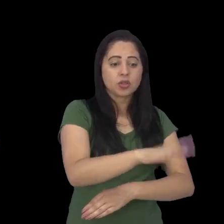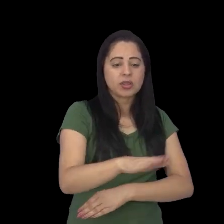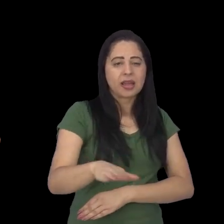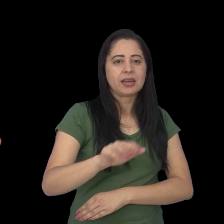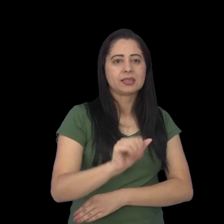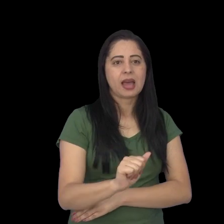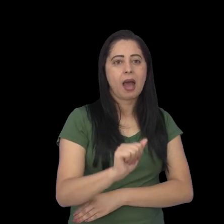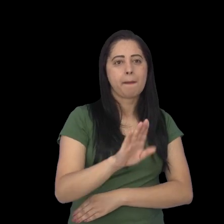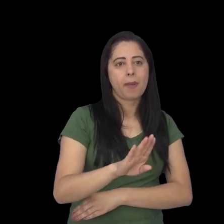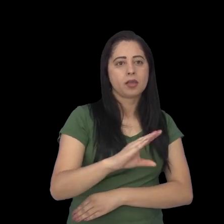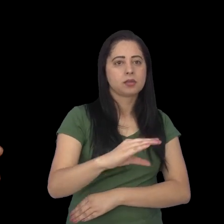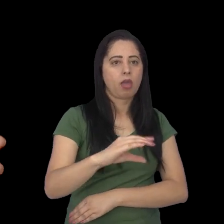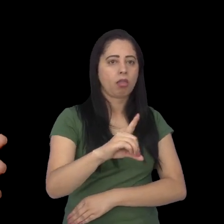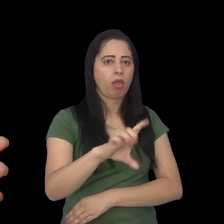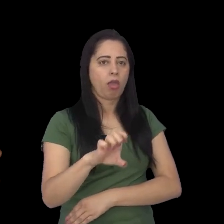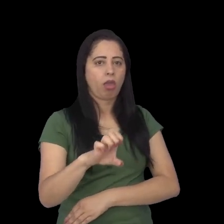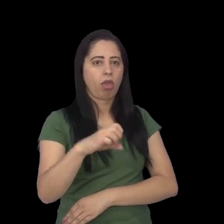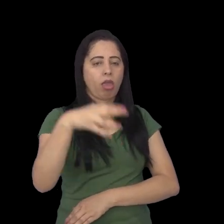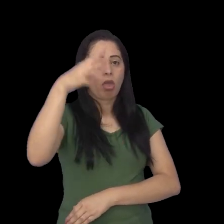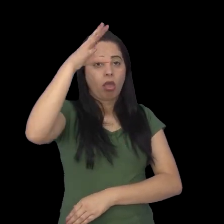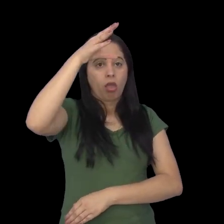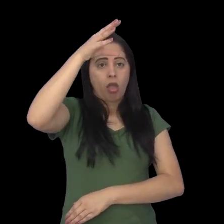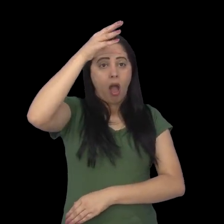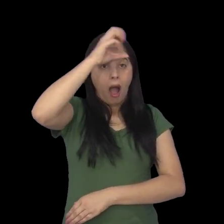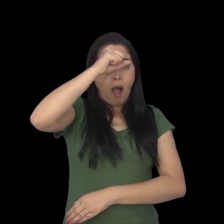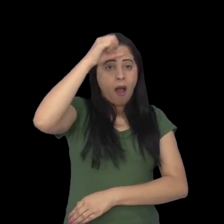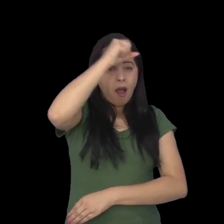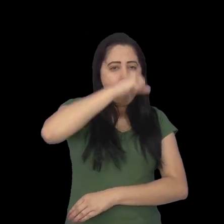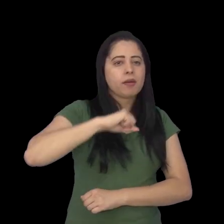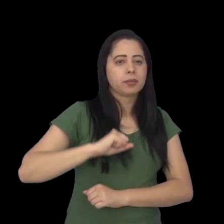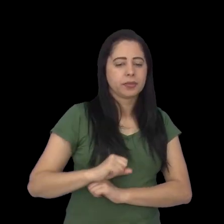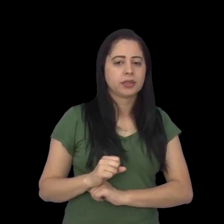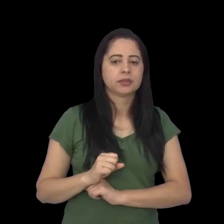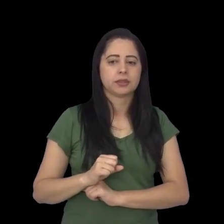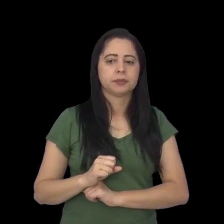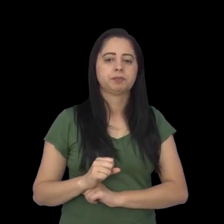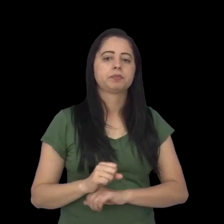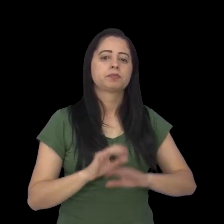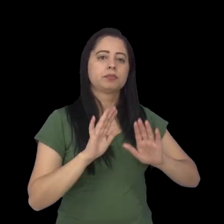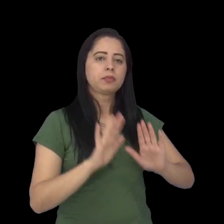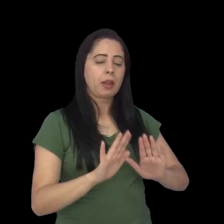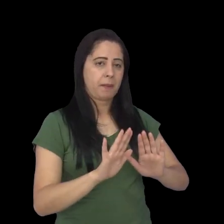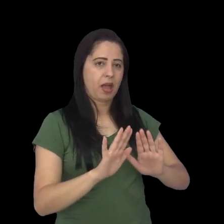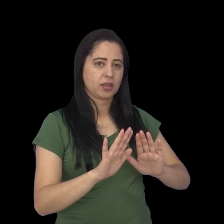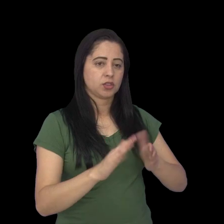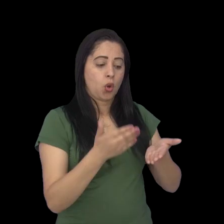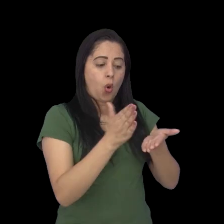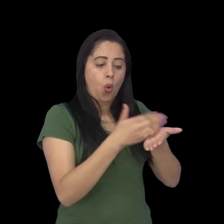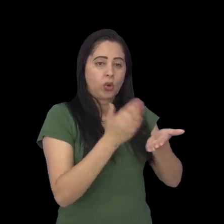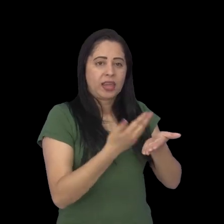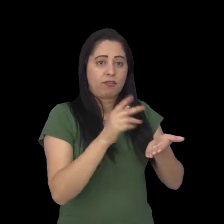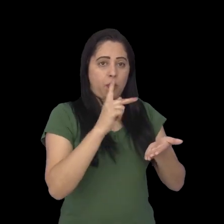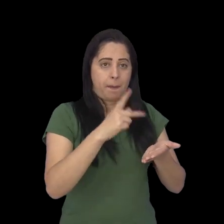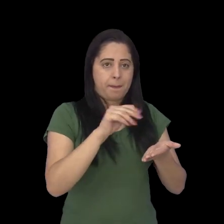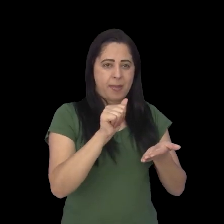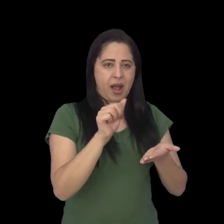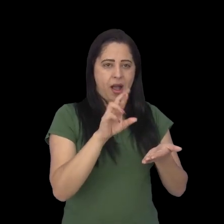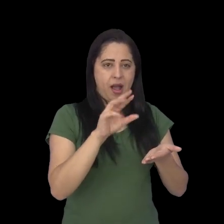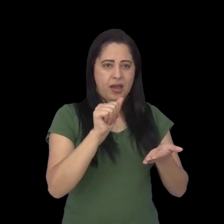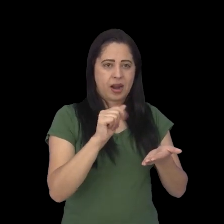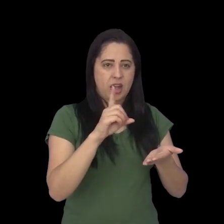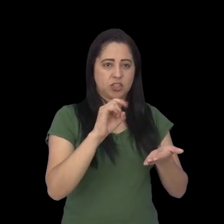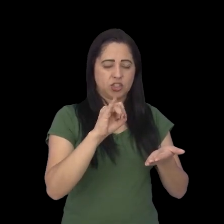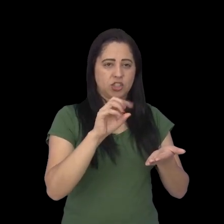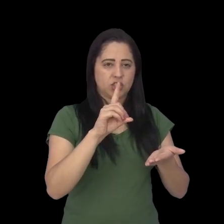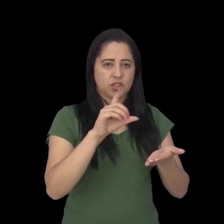aquilo passo a passo, até a metade do livro você consegue alfabetizar uma criança. Olha. Então, ele é considerado